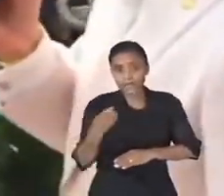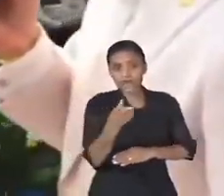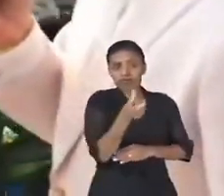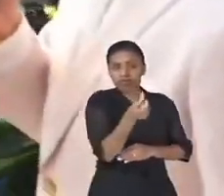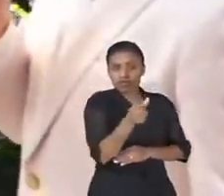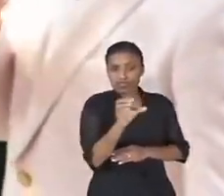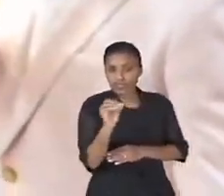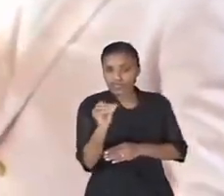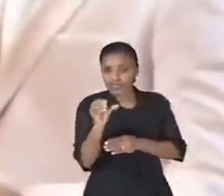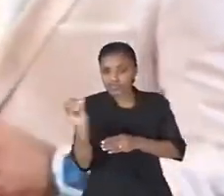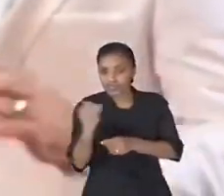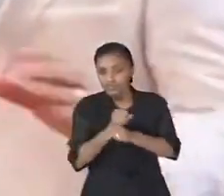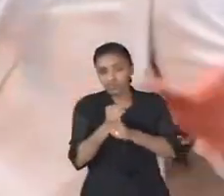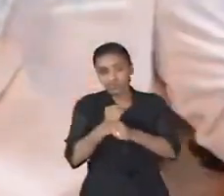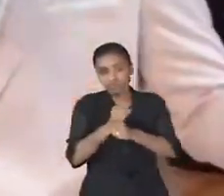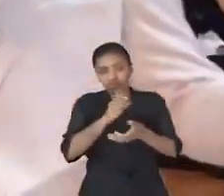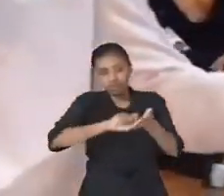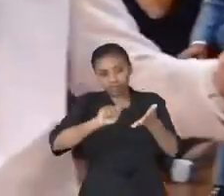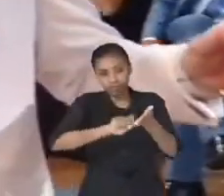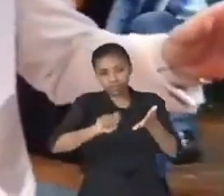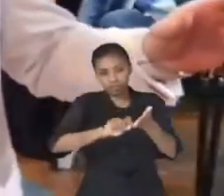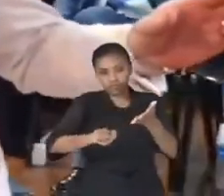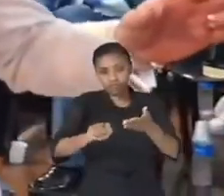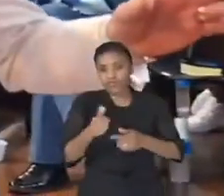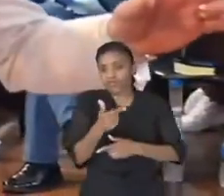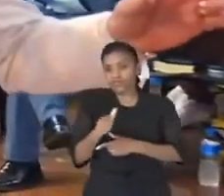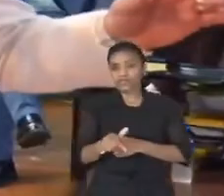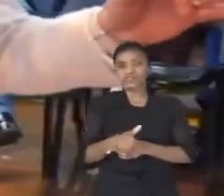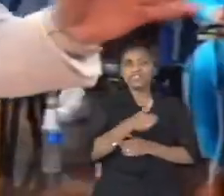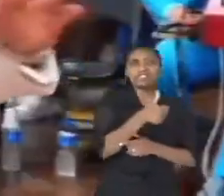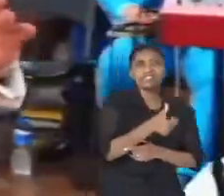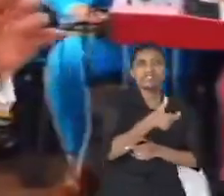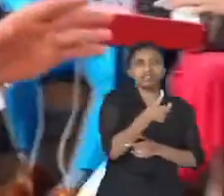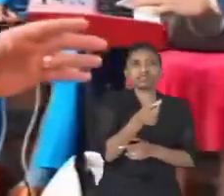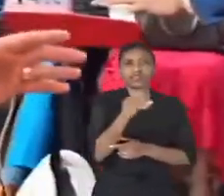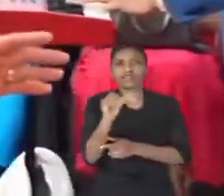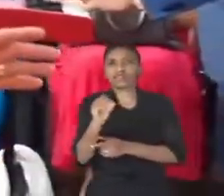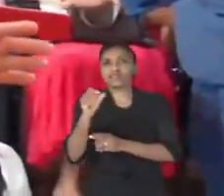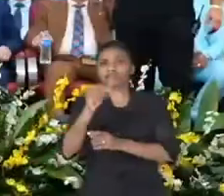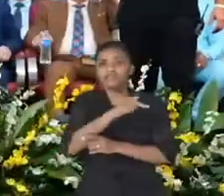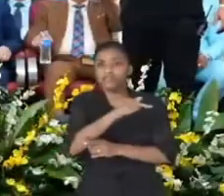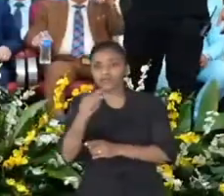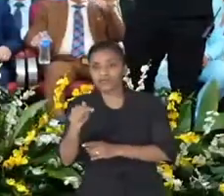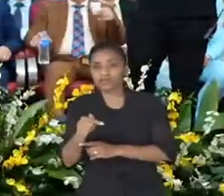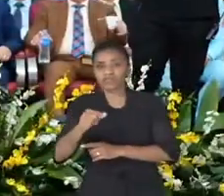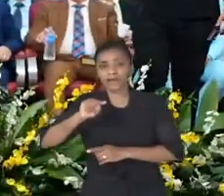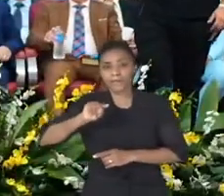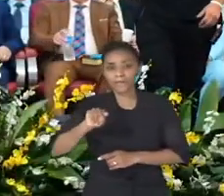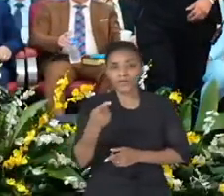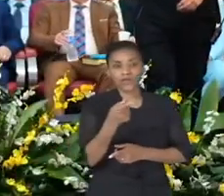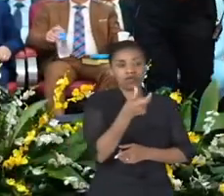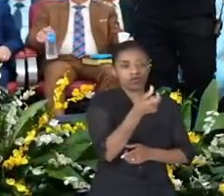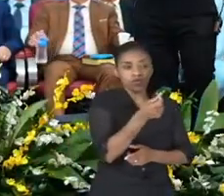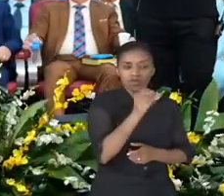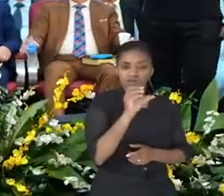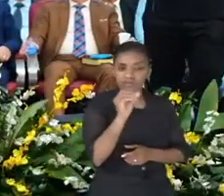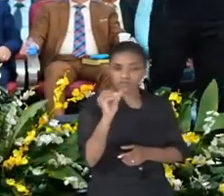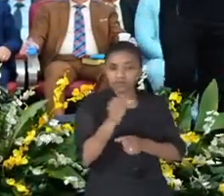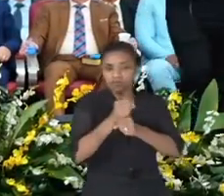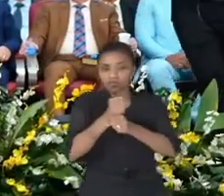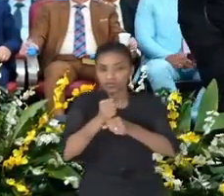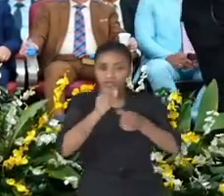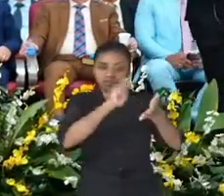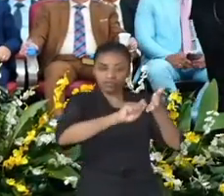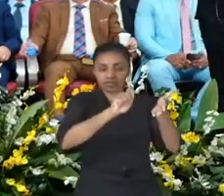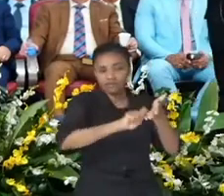escrito. Eu não disse 160 semanas, eu não disse 160 anos. Foram 1.600 anos para ser